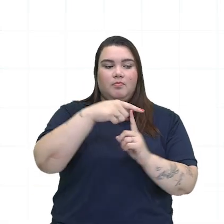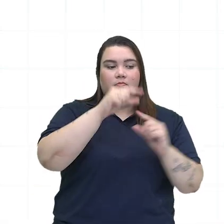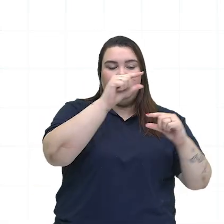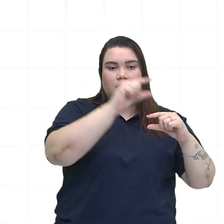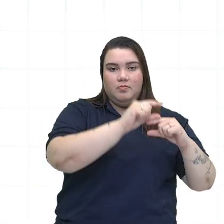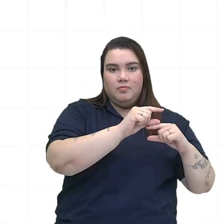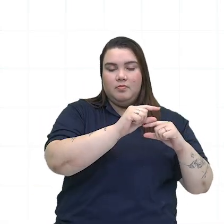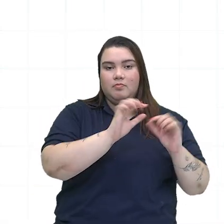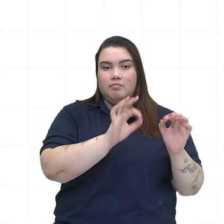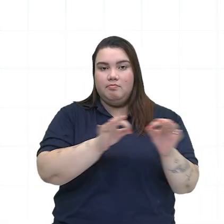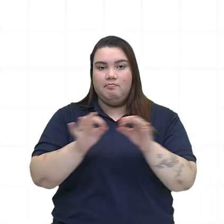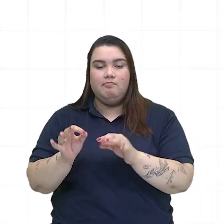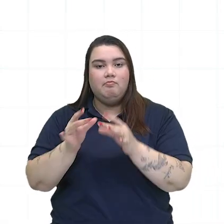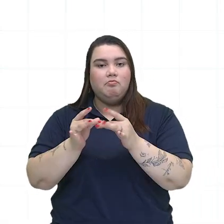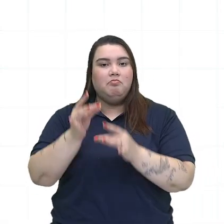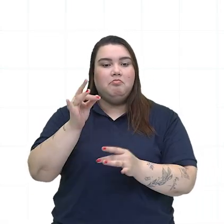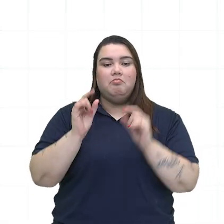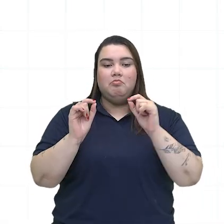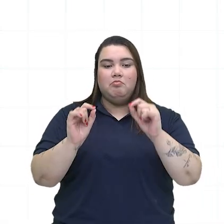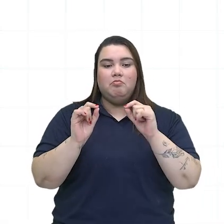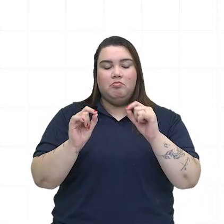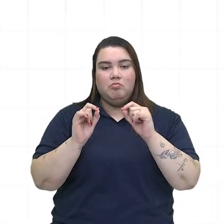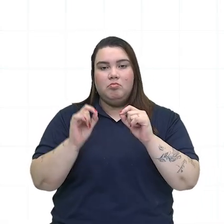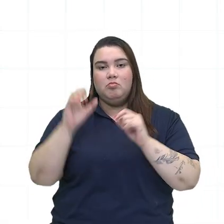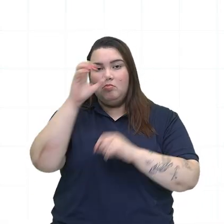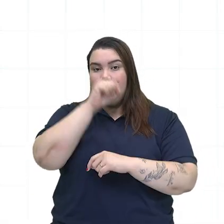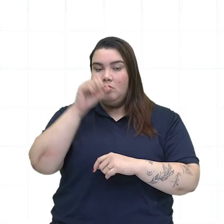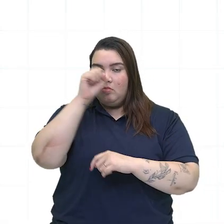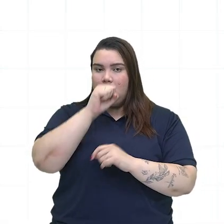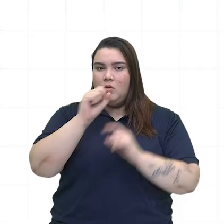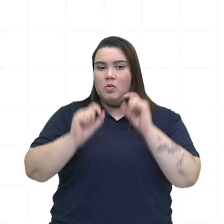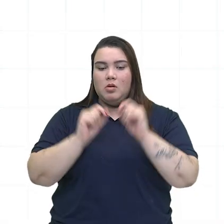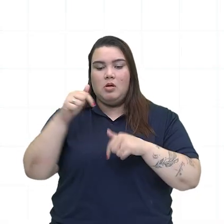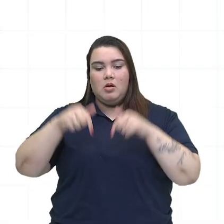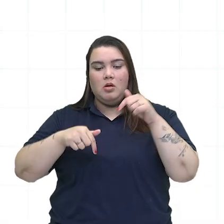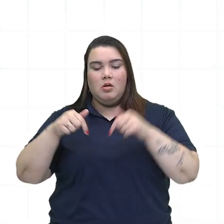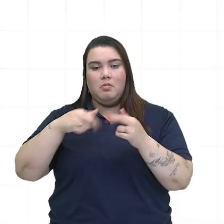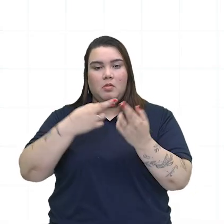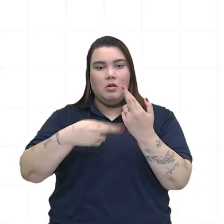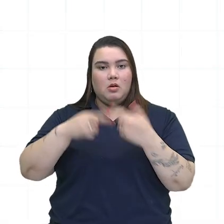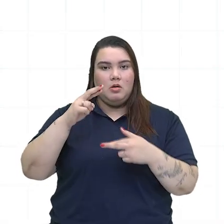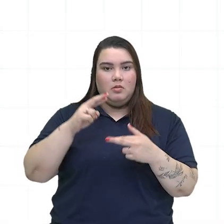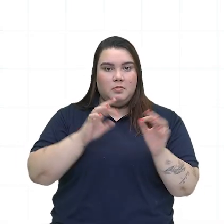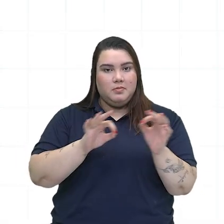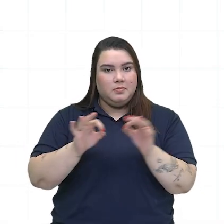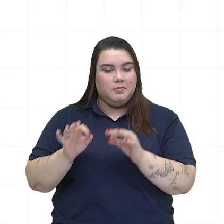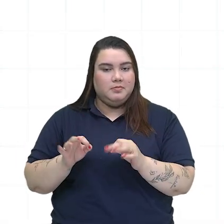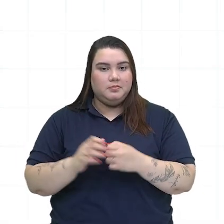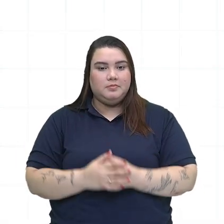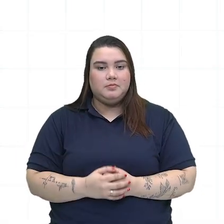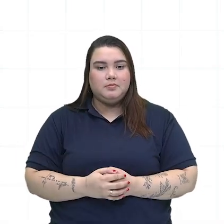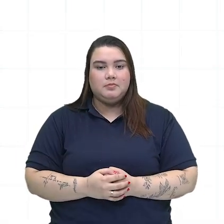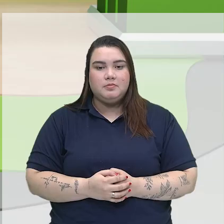e heterogêneas, detalhamento, noções de reações químicas.